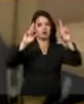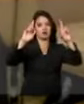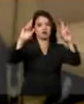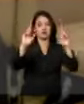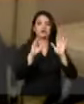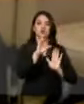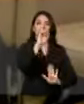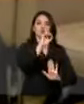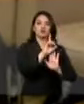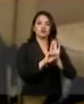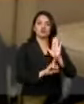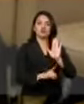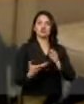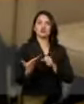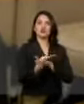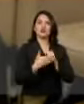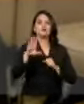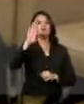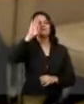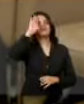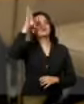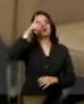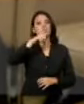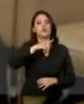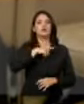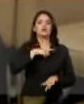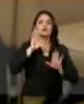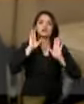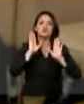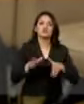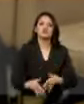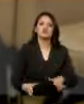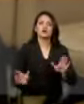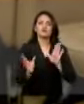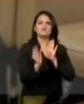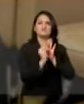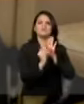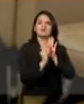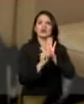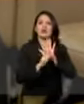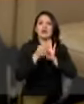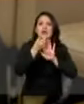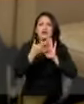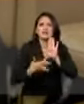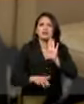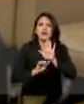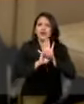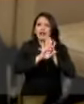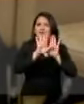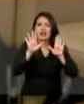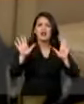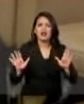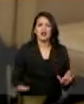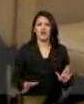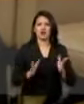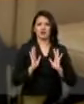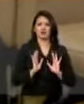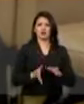plasmado de forma clara, inequívoca, inquestionável pela Assembleia Nacional